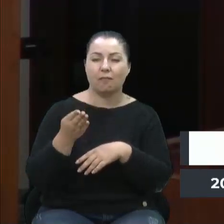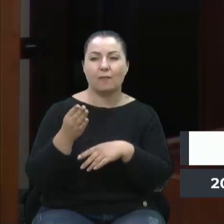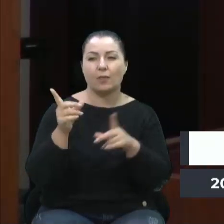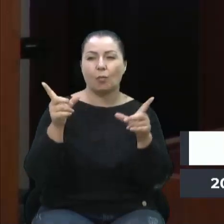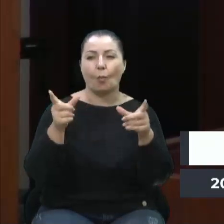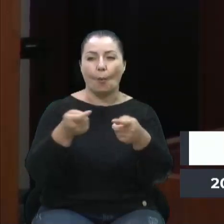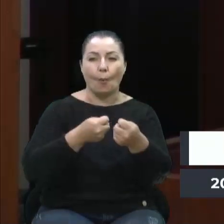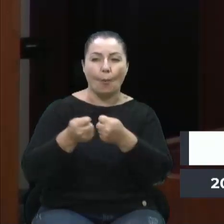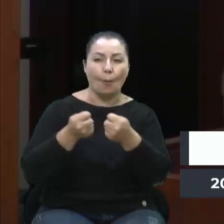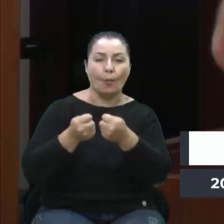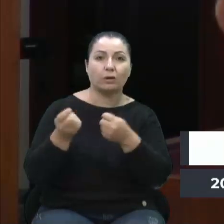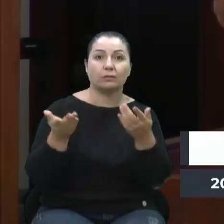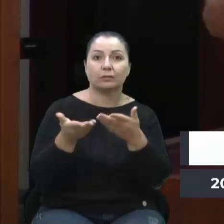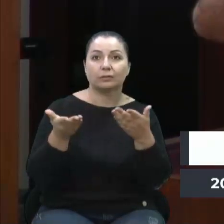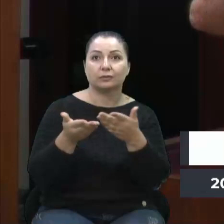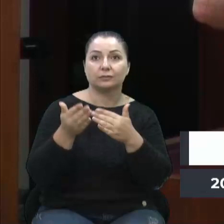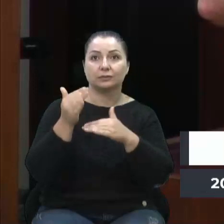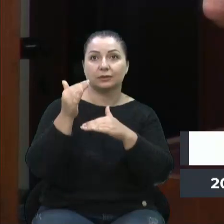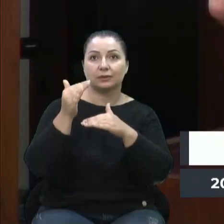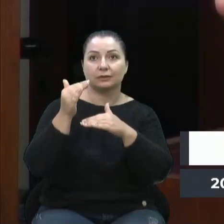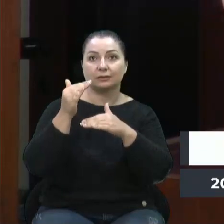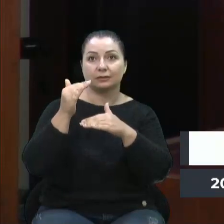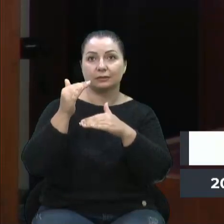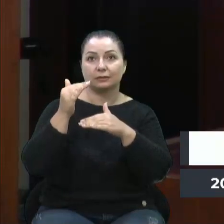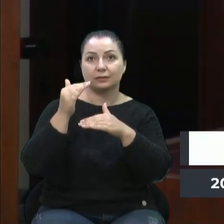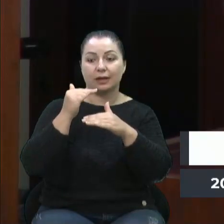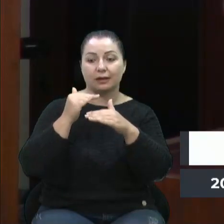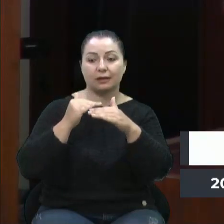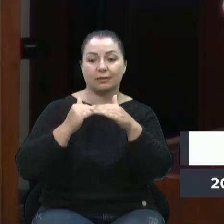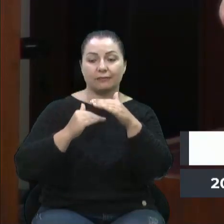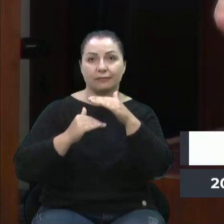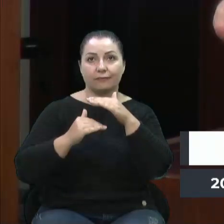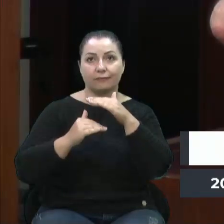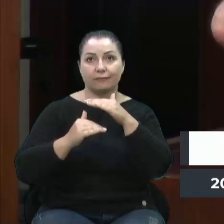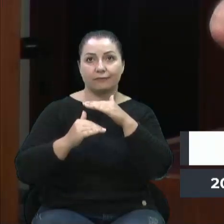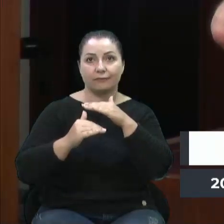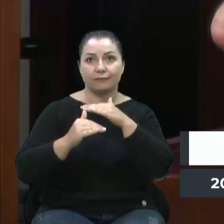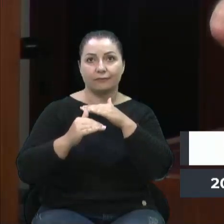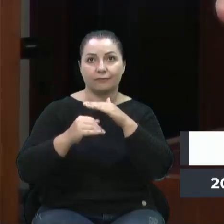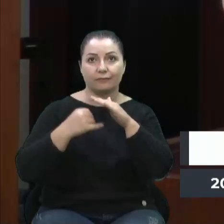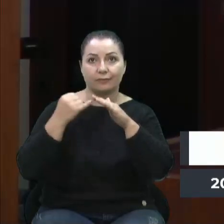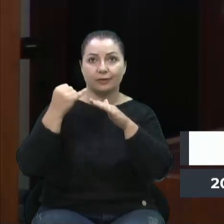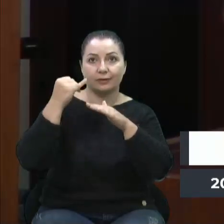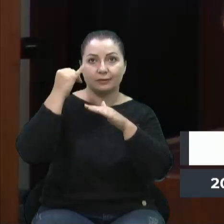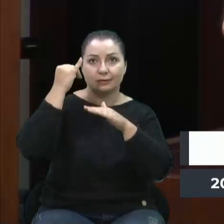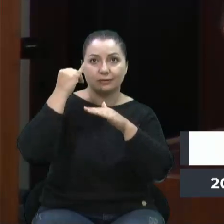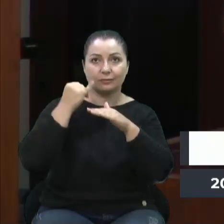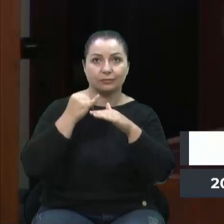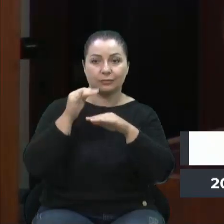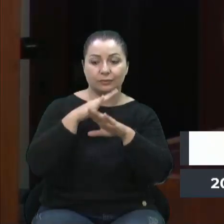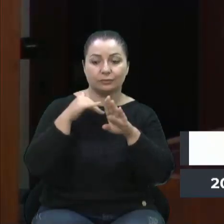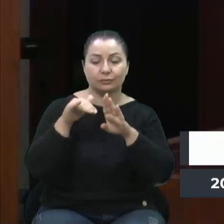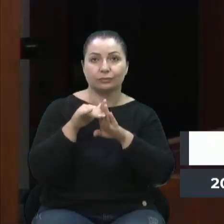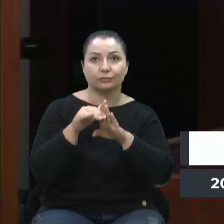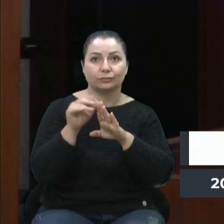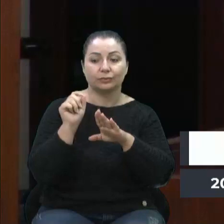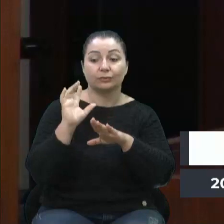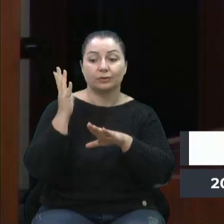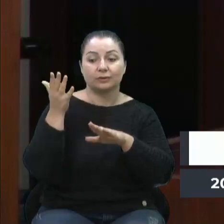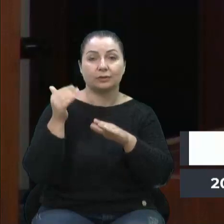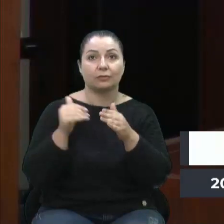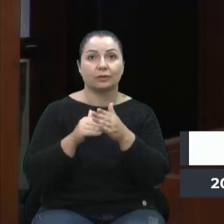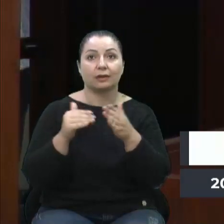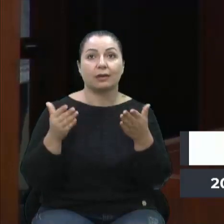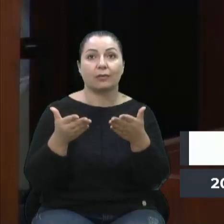teremos deflação agora por todas as medidas que foram tomadas pelo governo até aqui. A partir do momento que tu